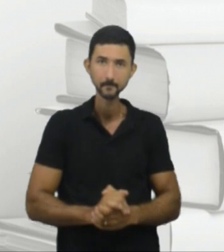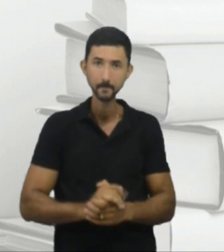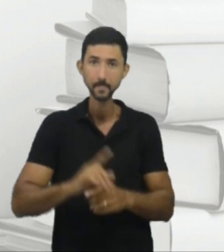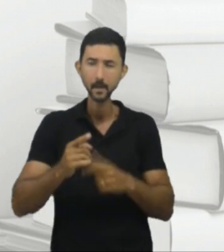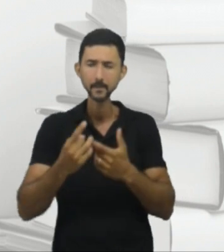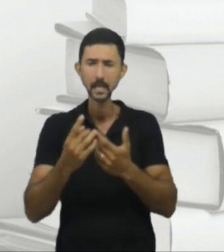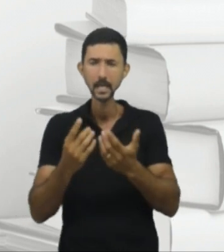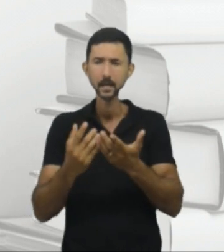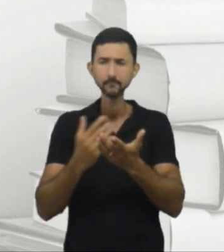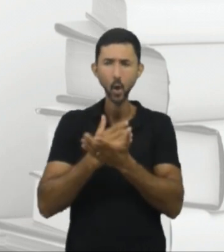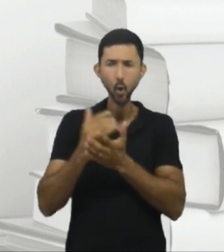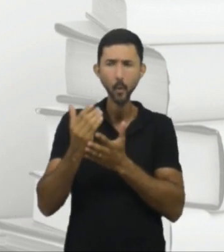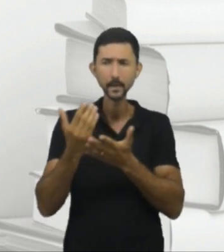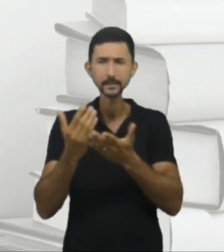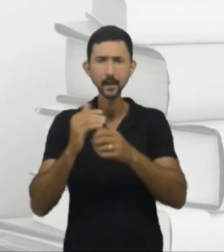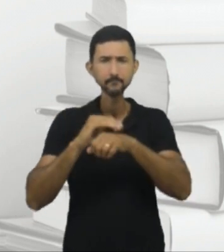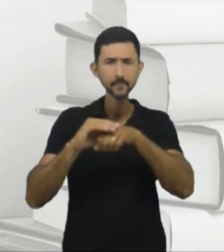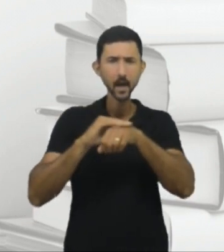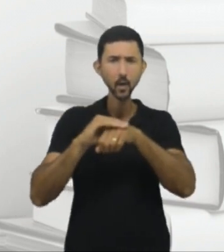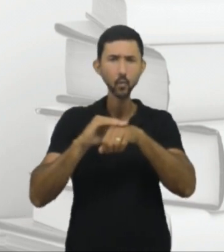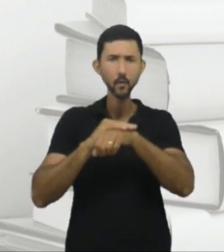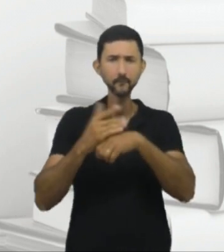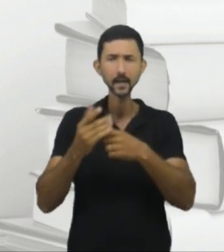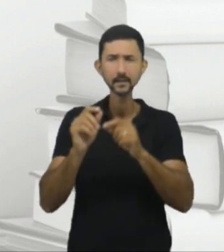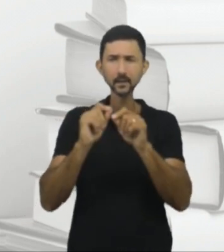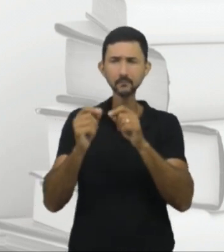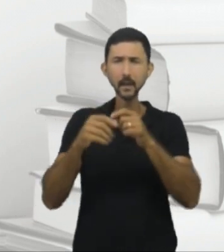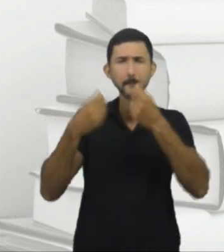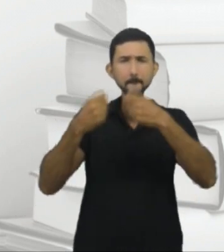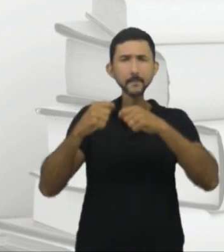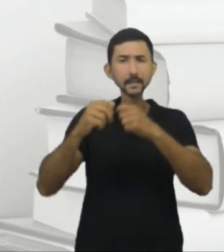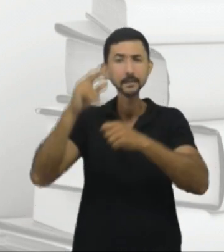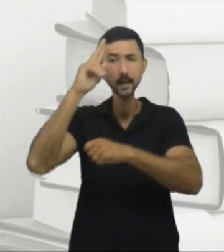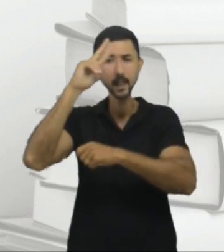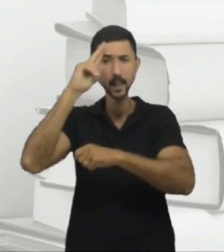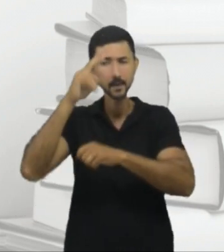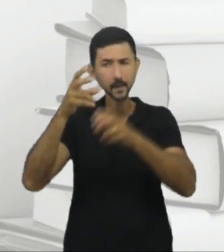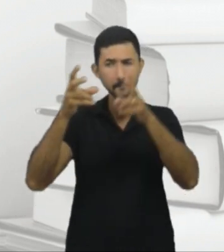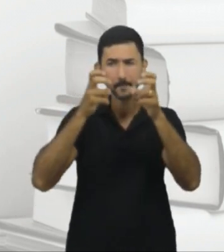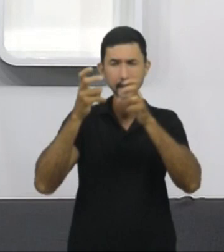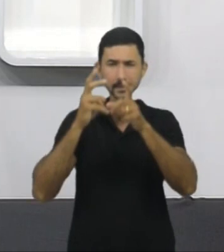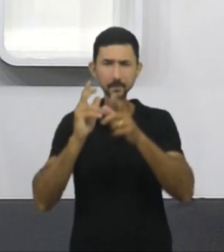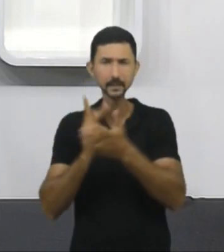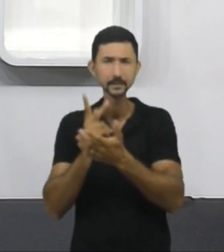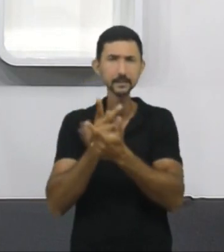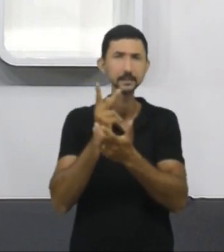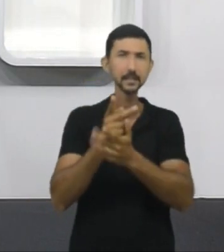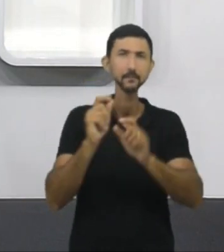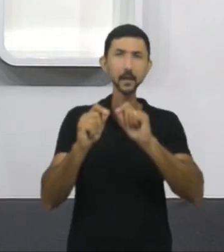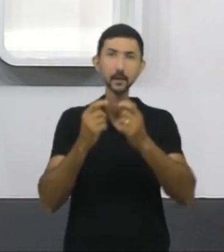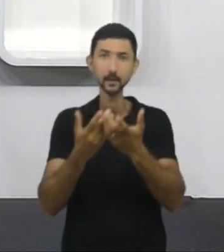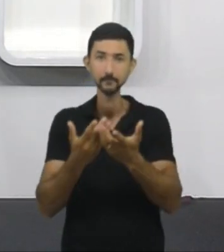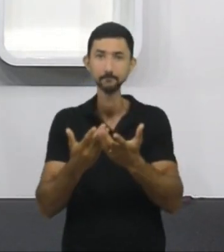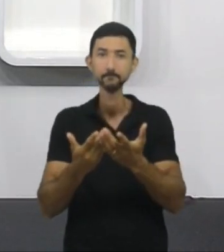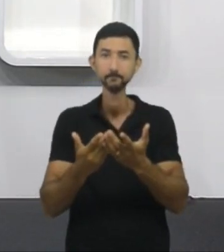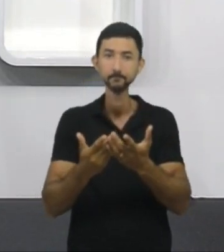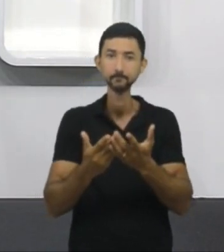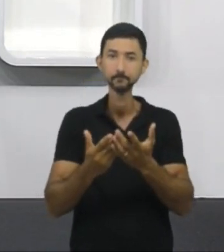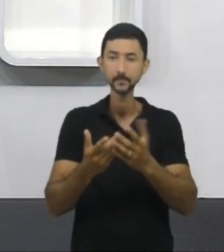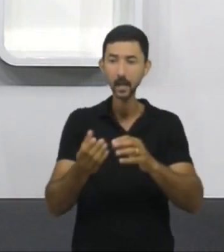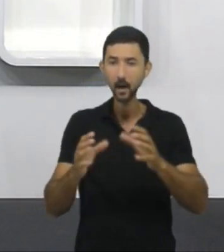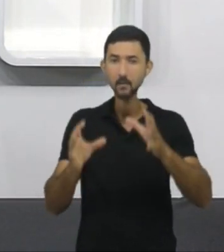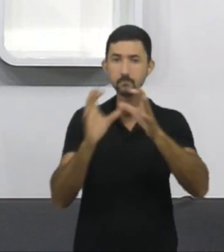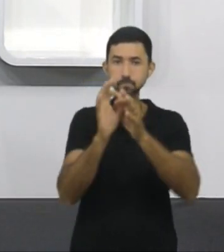para nós começarmos a nossa conversa, o que você precisa lembrar e perceber o tempo inteiro é que